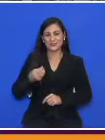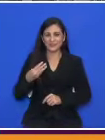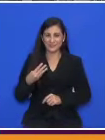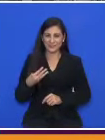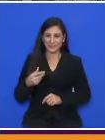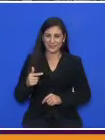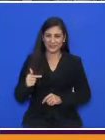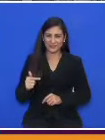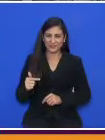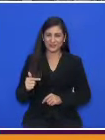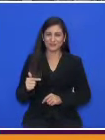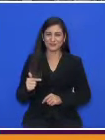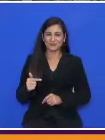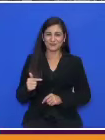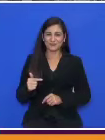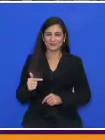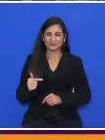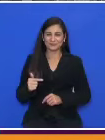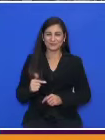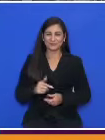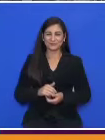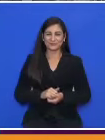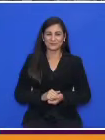Preta, 37.